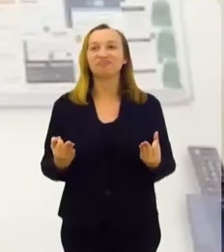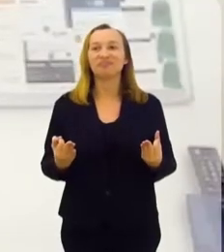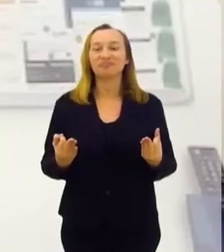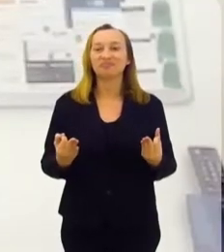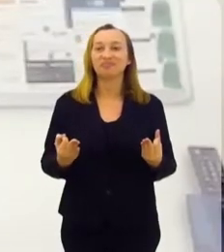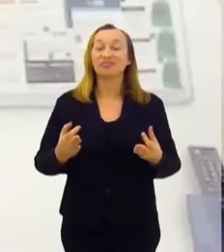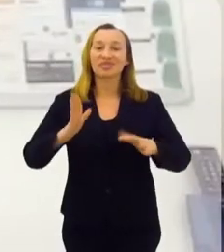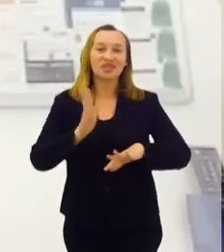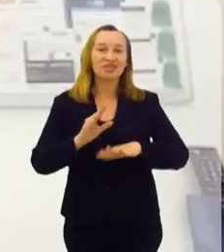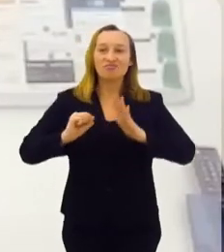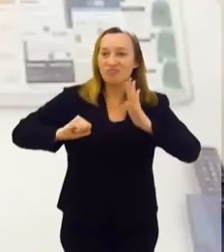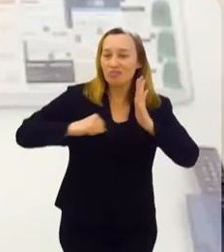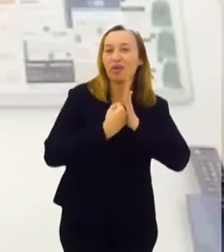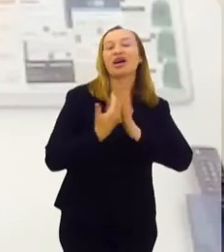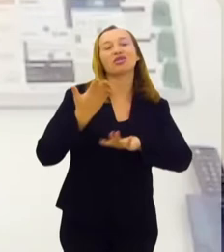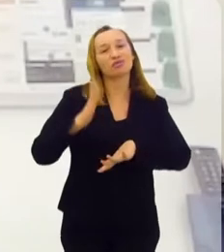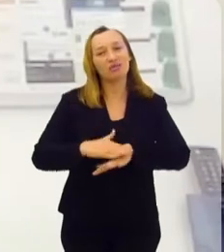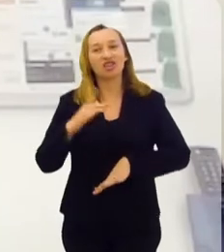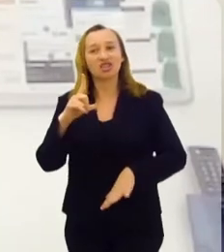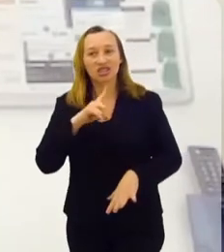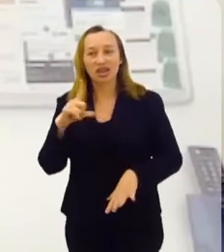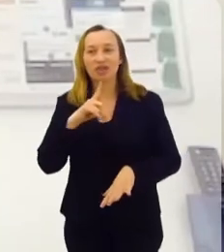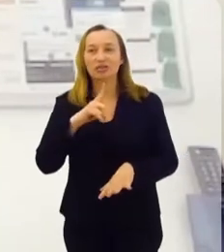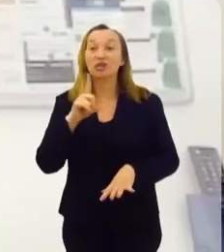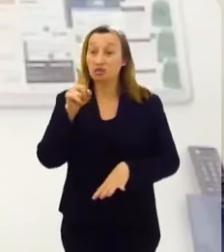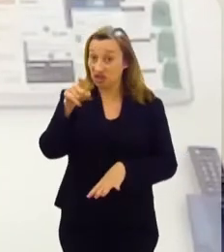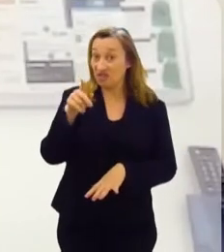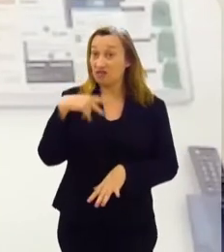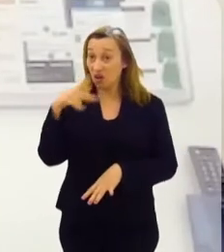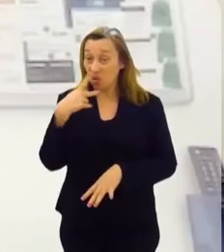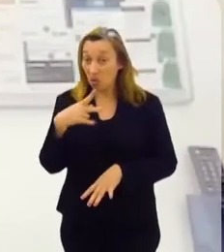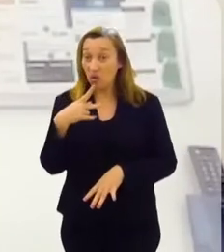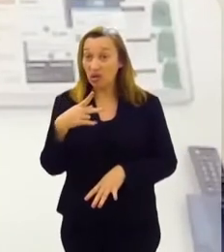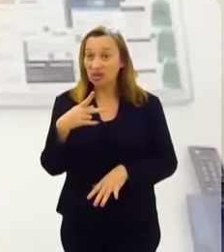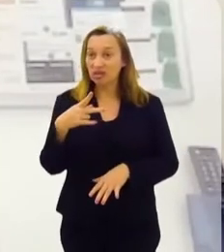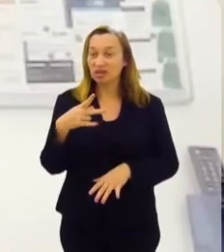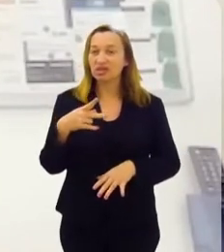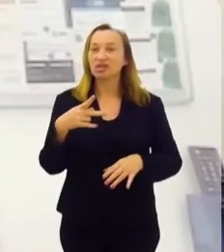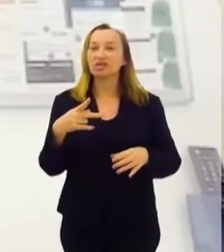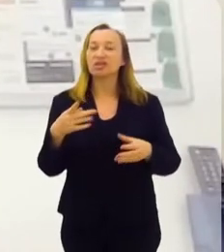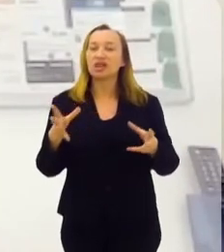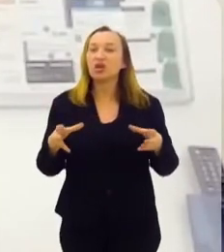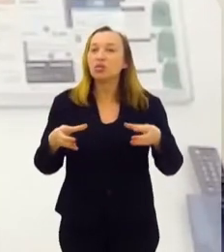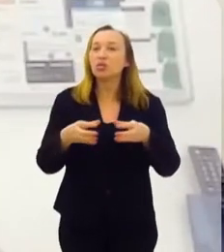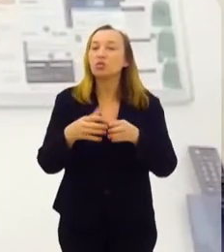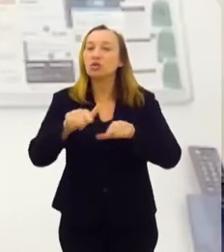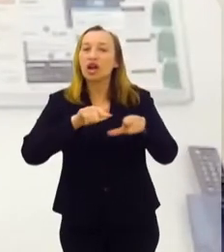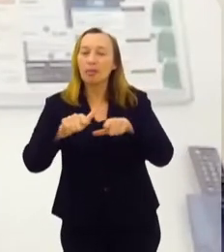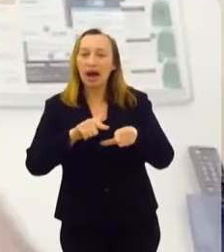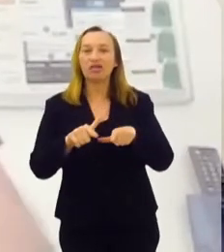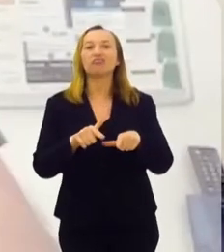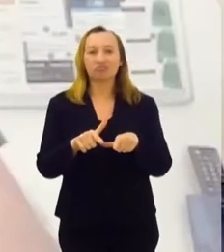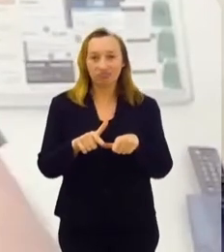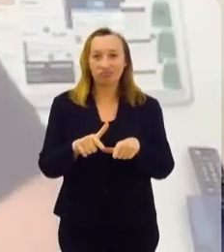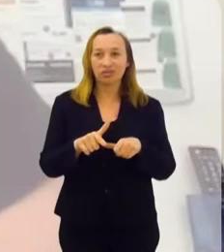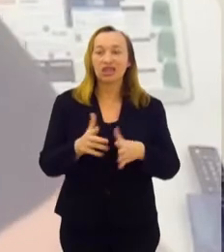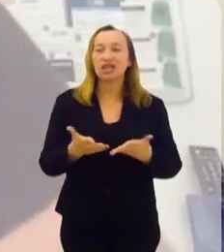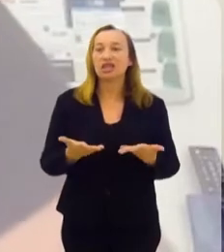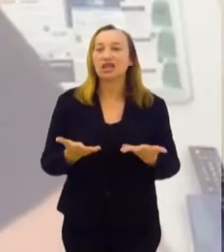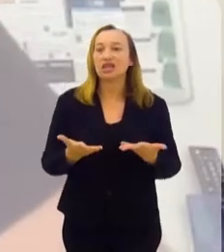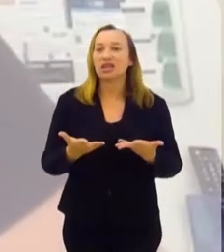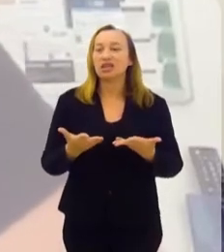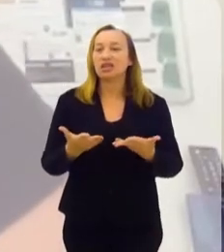faz, eu acho que é o maior impacto que a gente pode ter, que é o que você está falando, das obras coletivas, né? Do